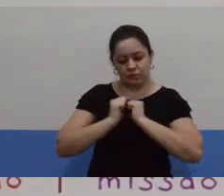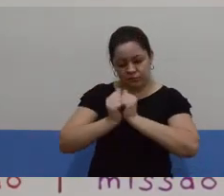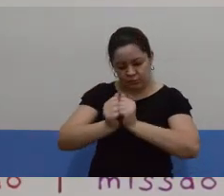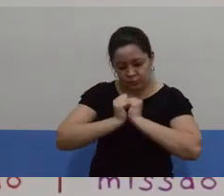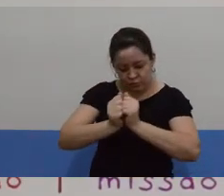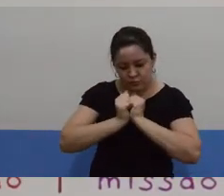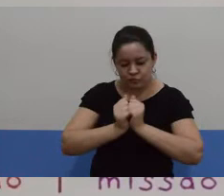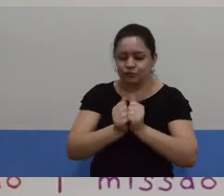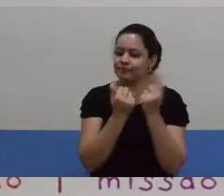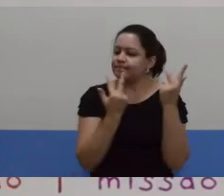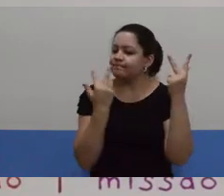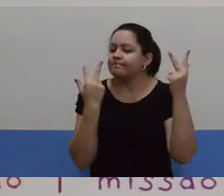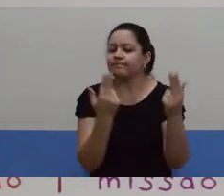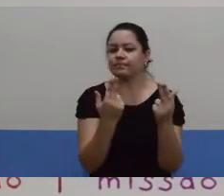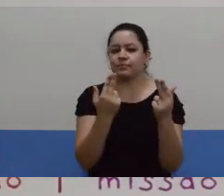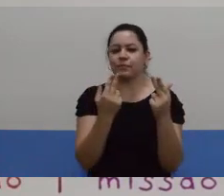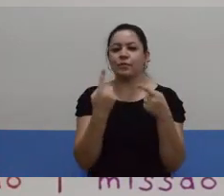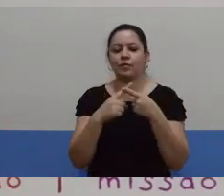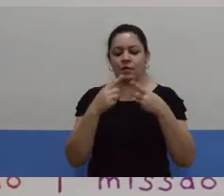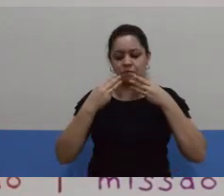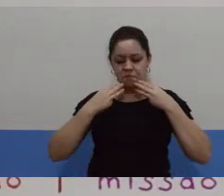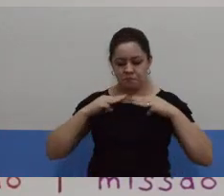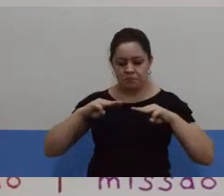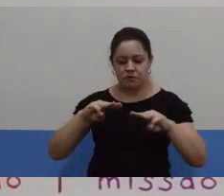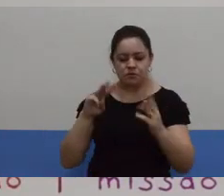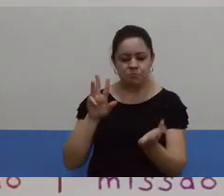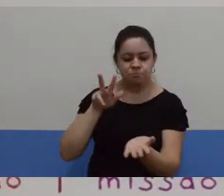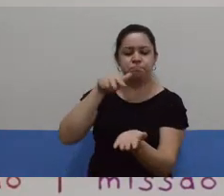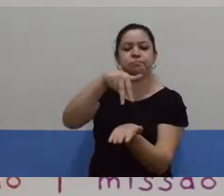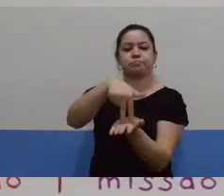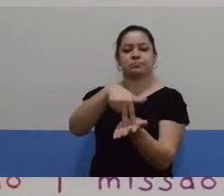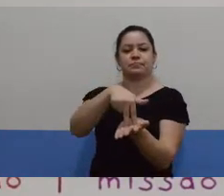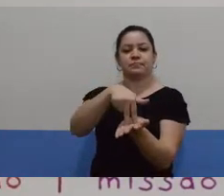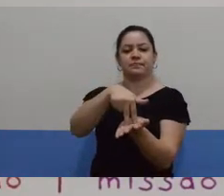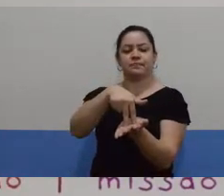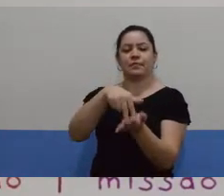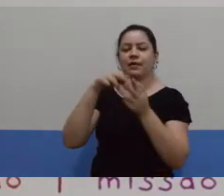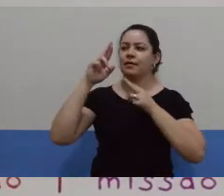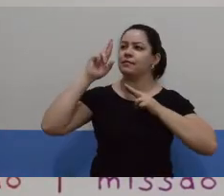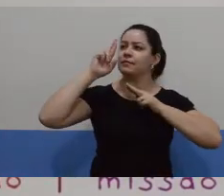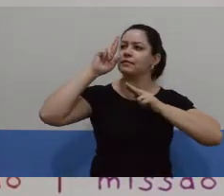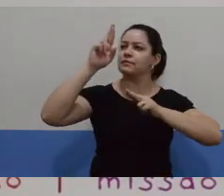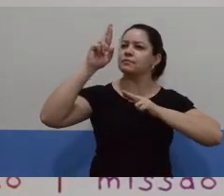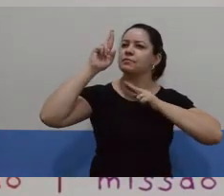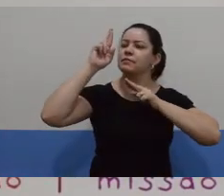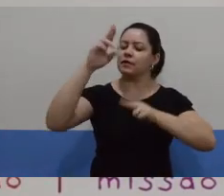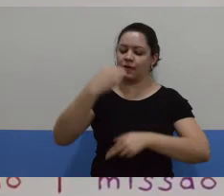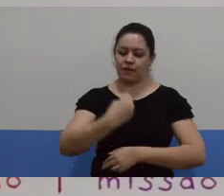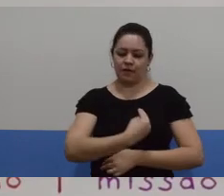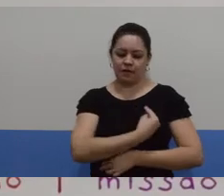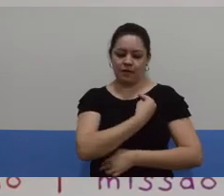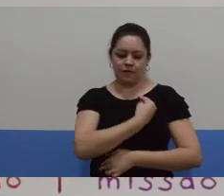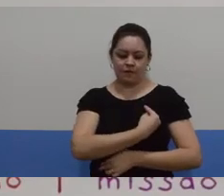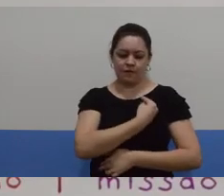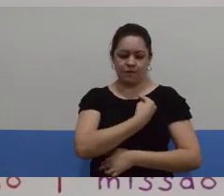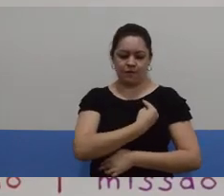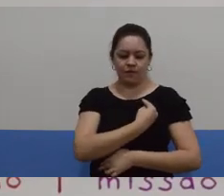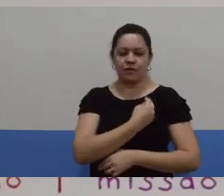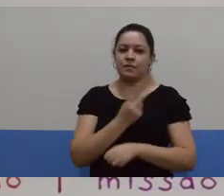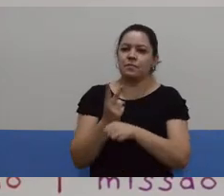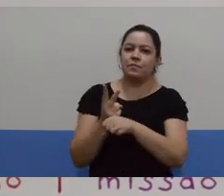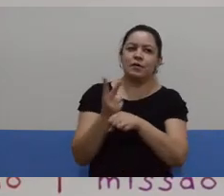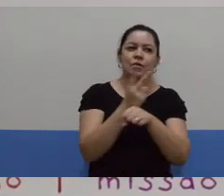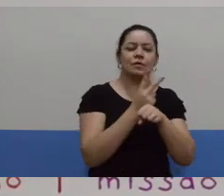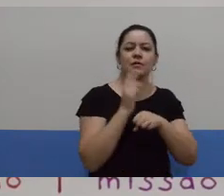missionários, reconstruindo a esperança e apostando na vida rumo a Belém, à casa do pão, onde nos